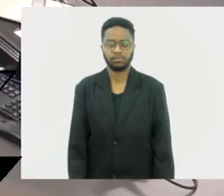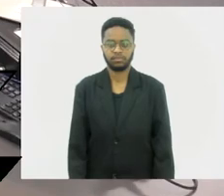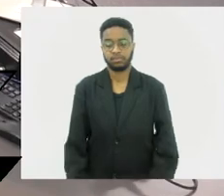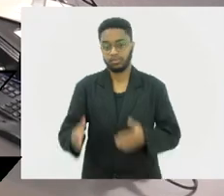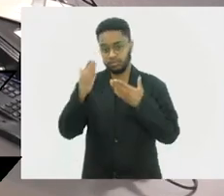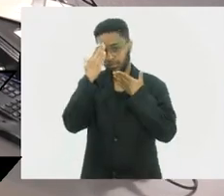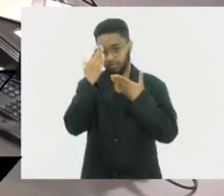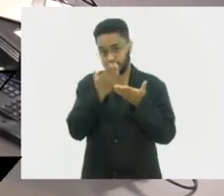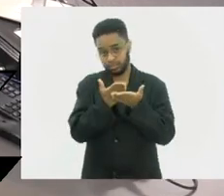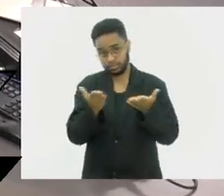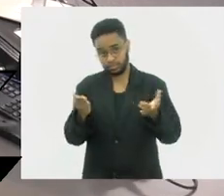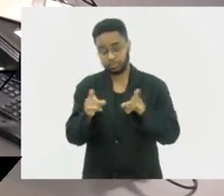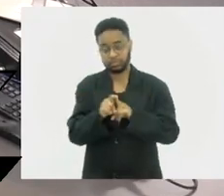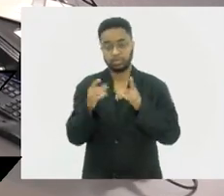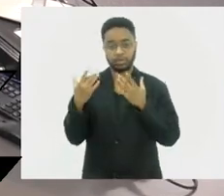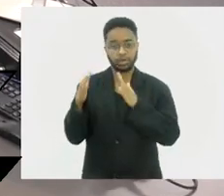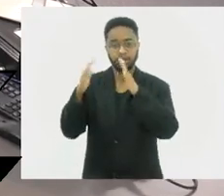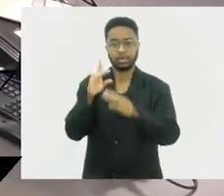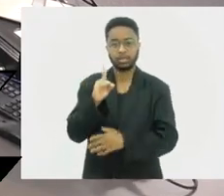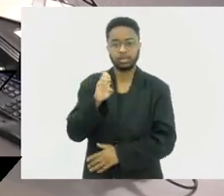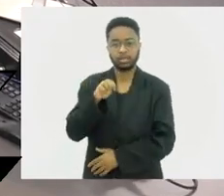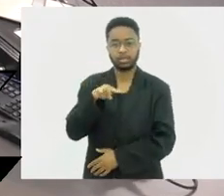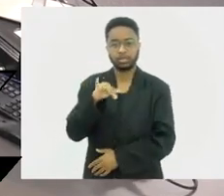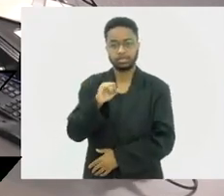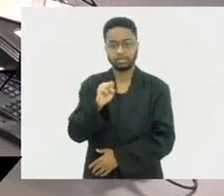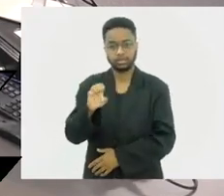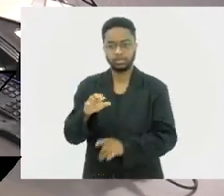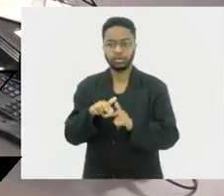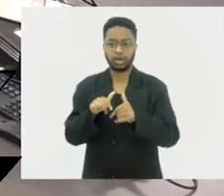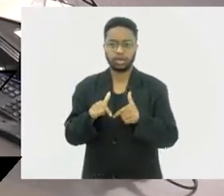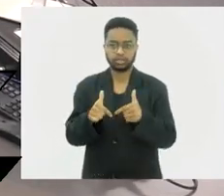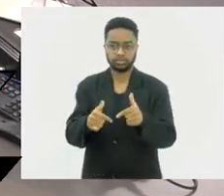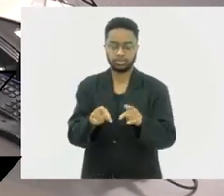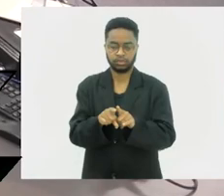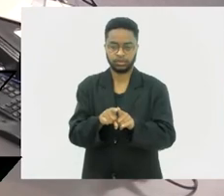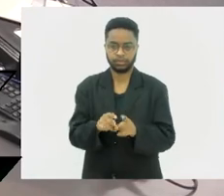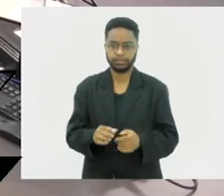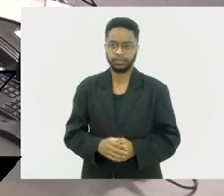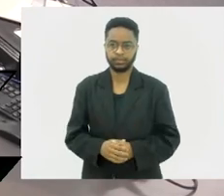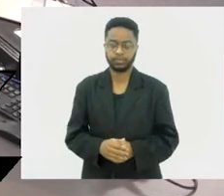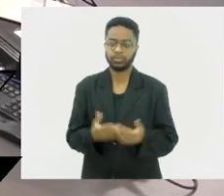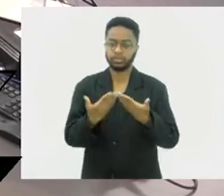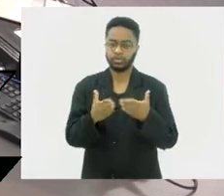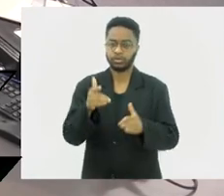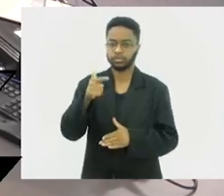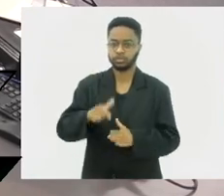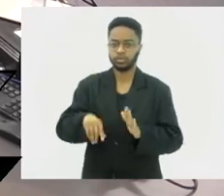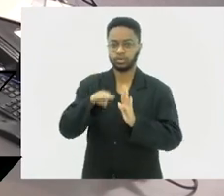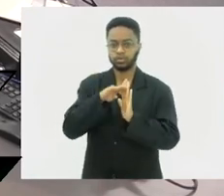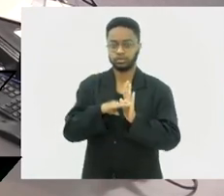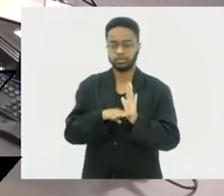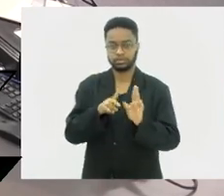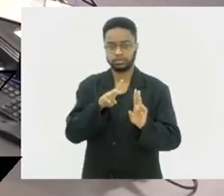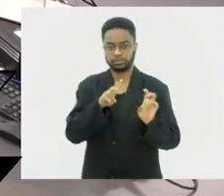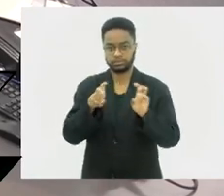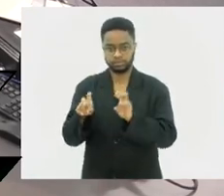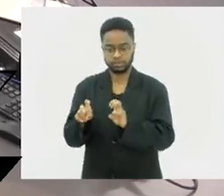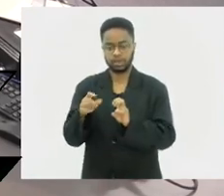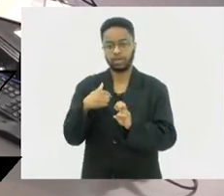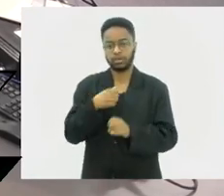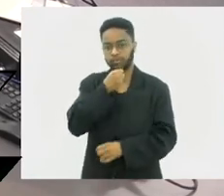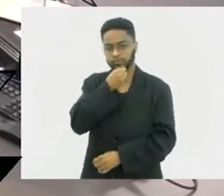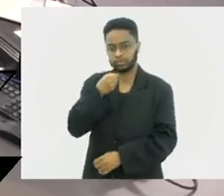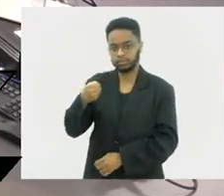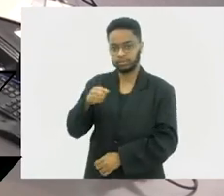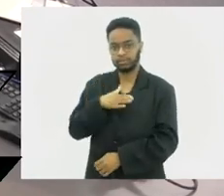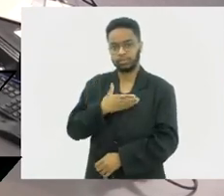Agradeço a todos, parabenizo a doutora Denise Rivera pela iniciativa também. Reaberto os trabalhos, passo a palavra para o meu amigo, meu